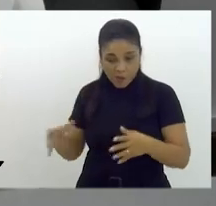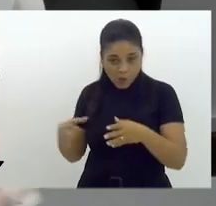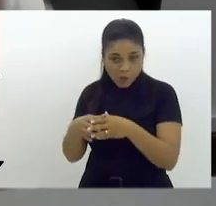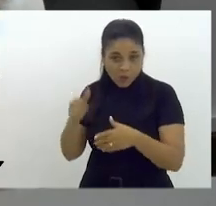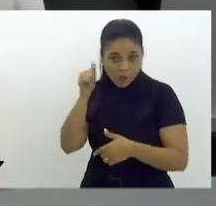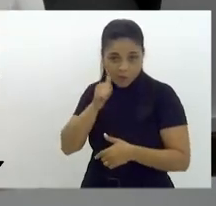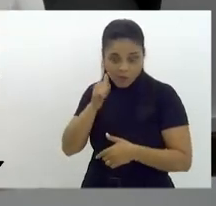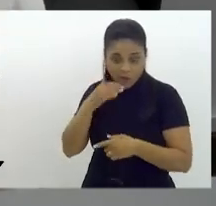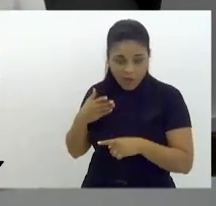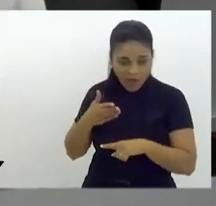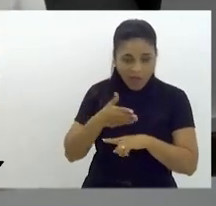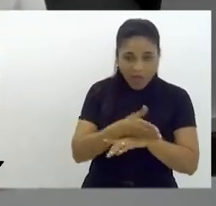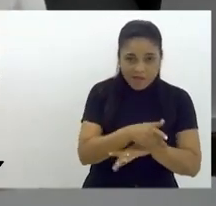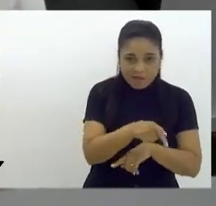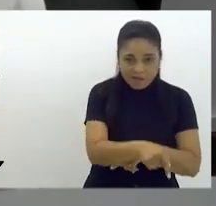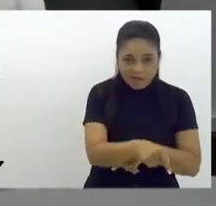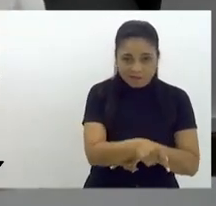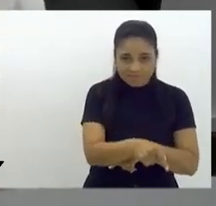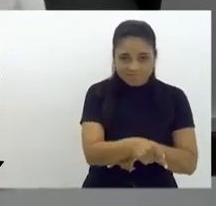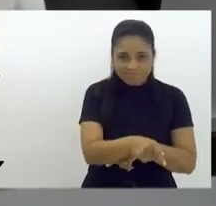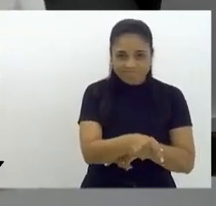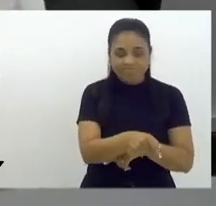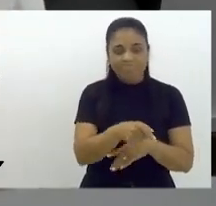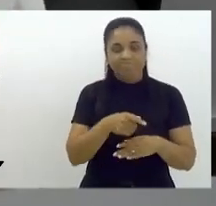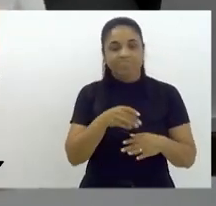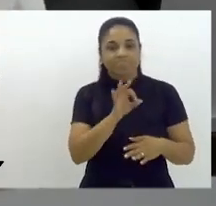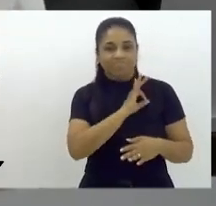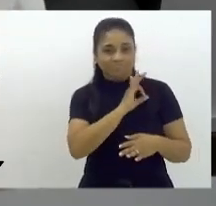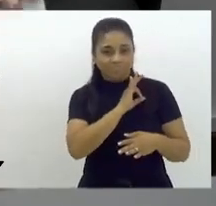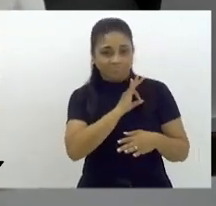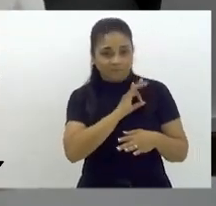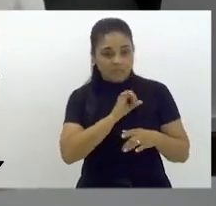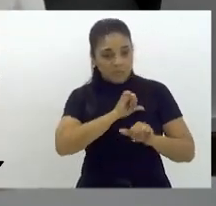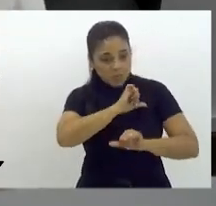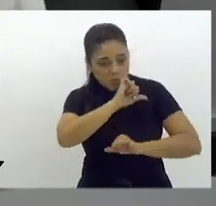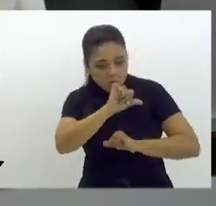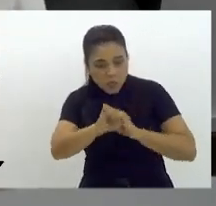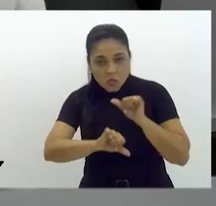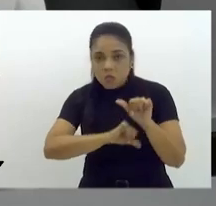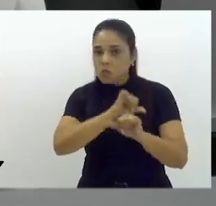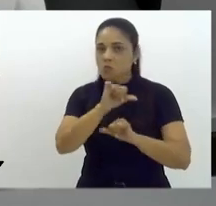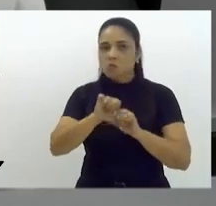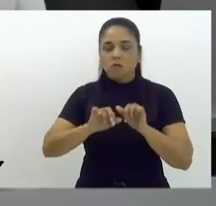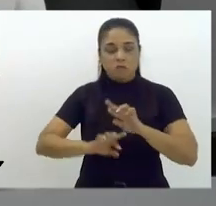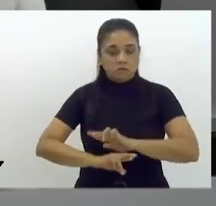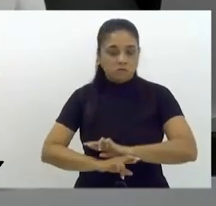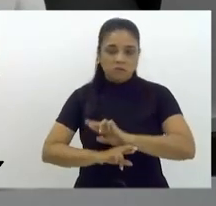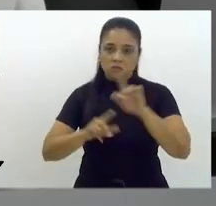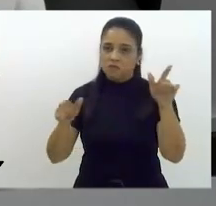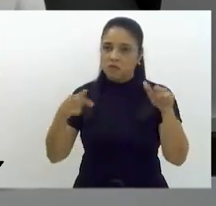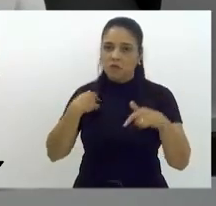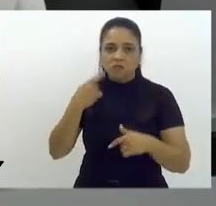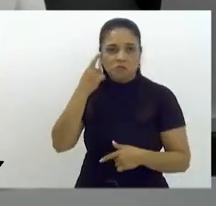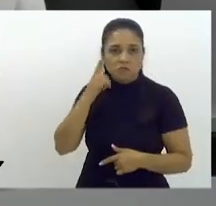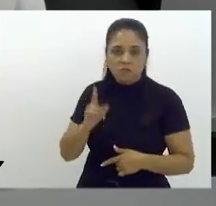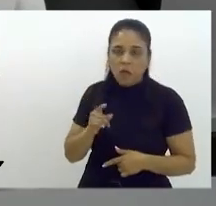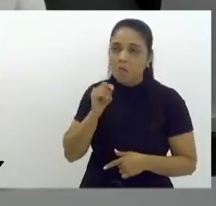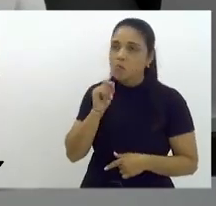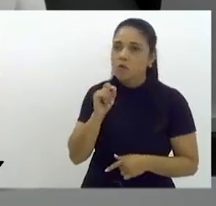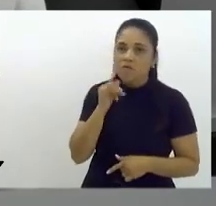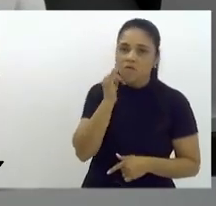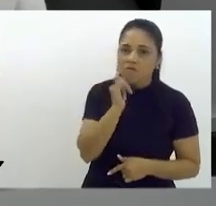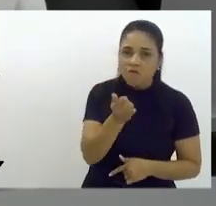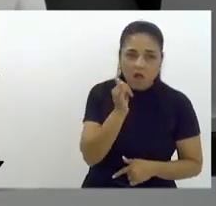e saem da unidade policial de outra psicologicamente totalmente destruídas já não sabendo o que estão falando